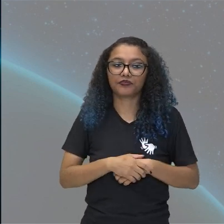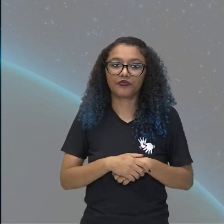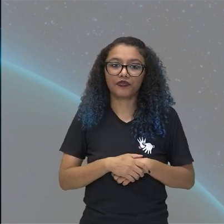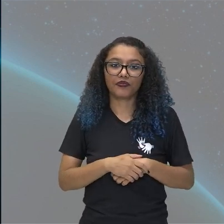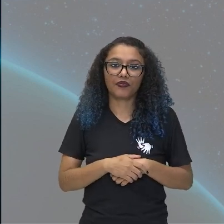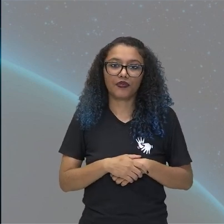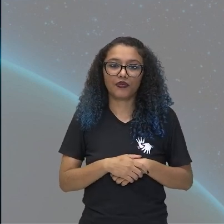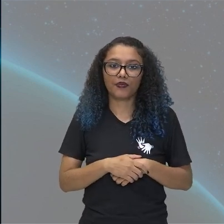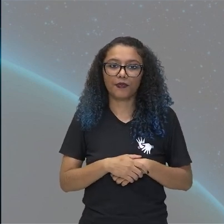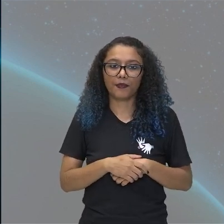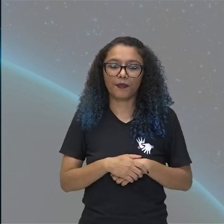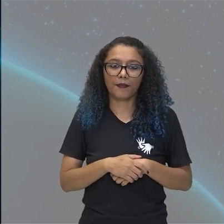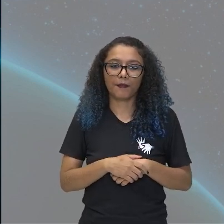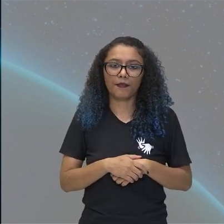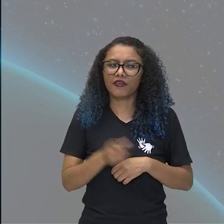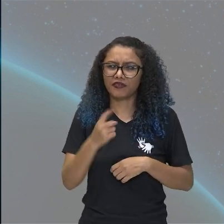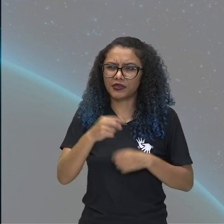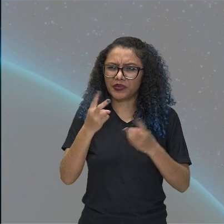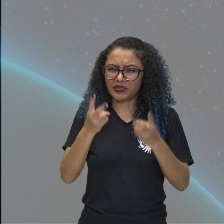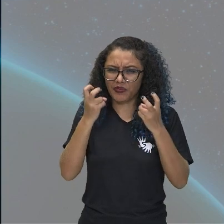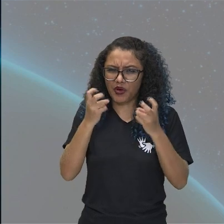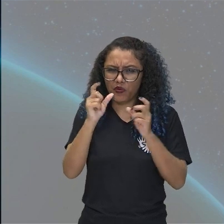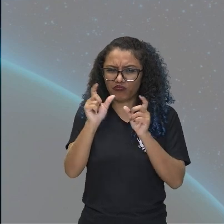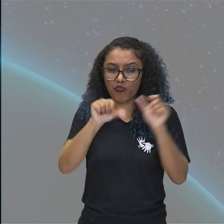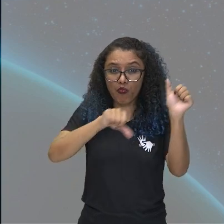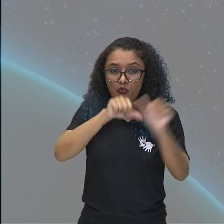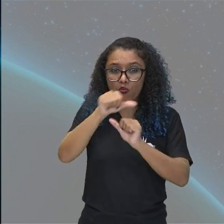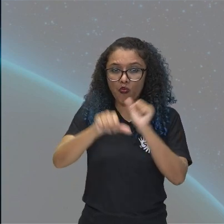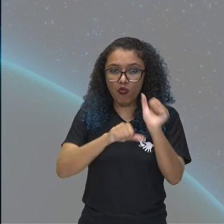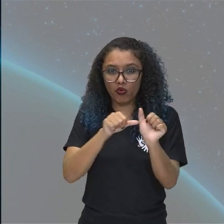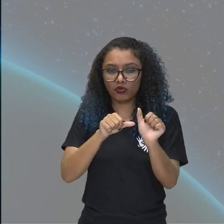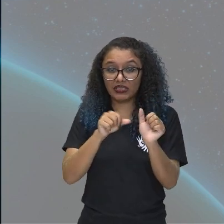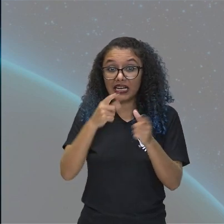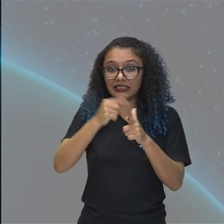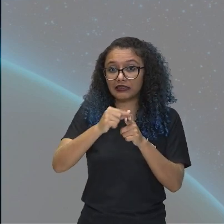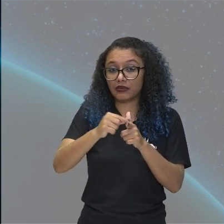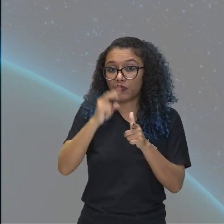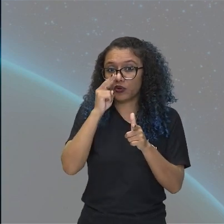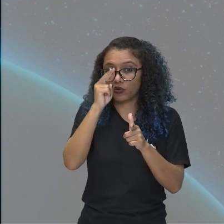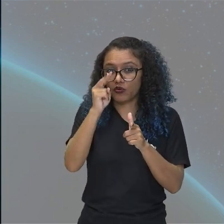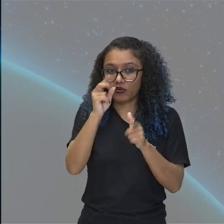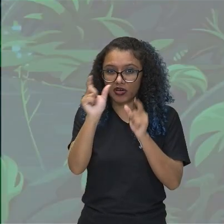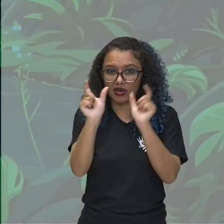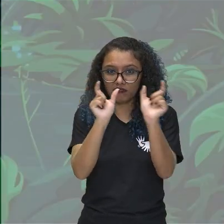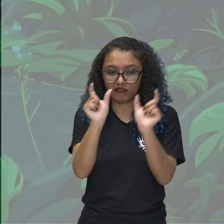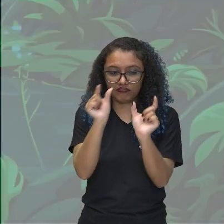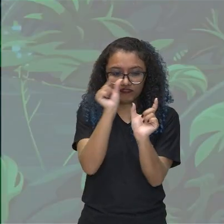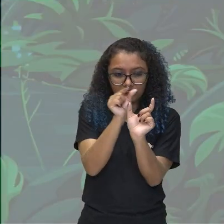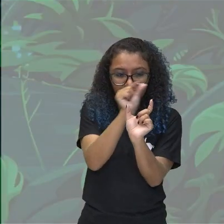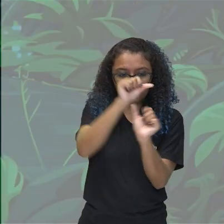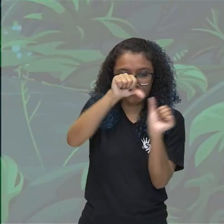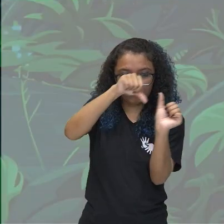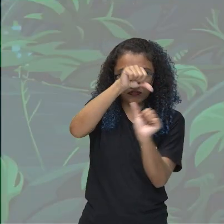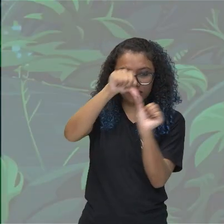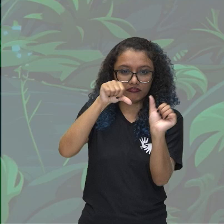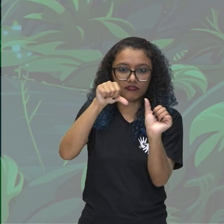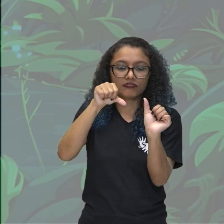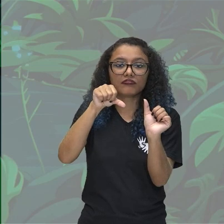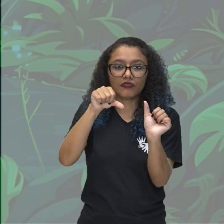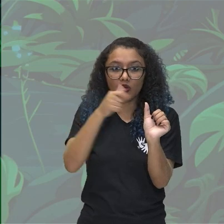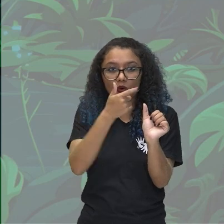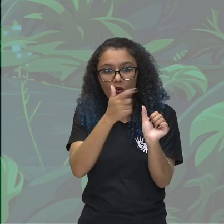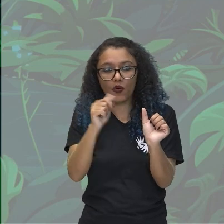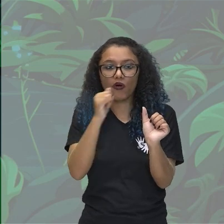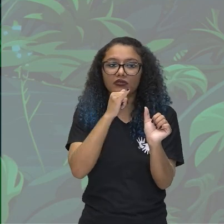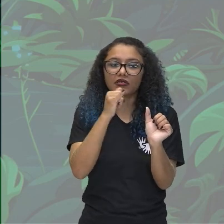aí a diferença de posição dessas sílabas tônicas? Mais alguns exemplos para a gente apreciar.